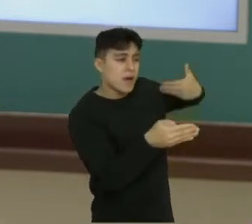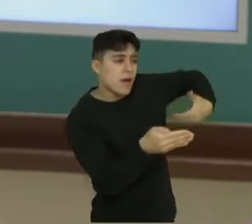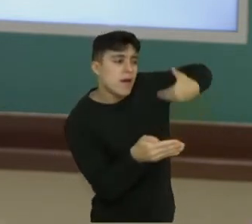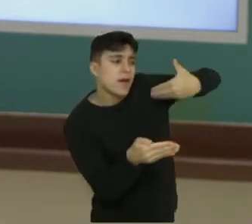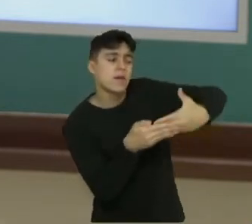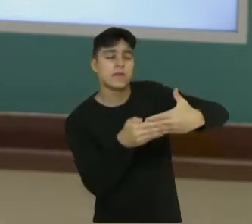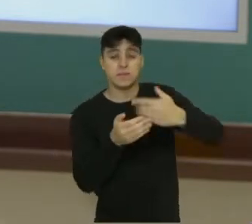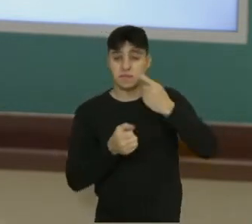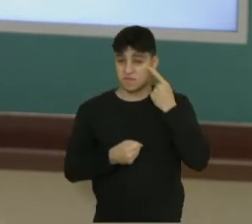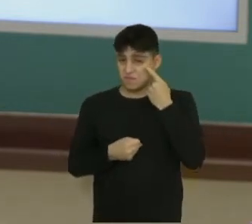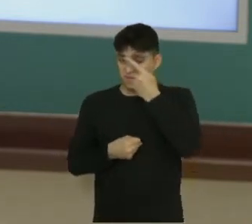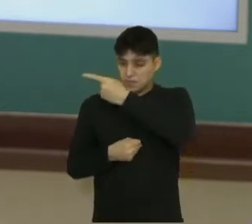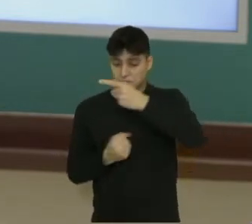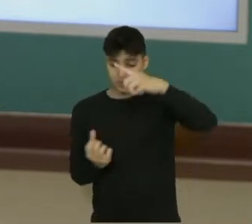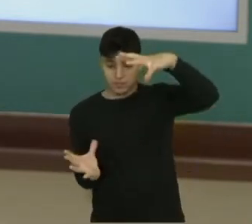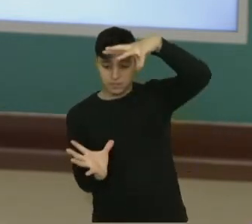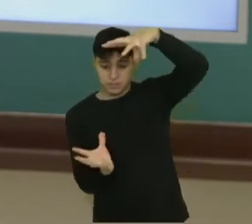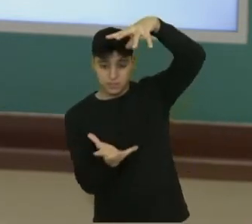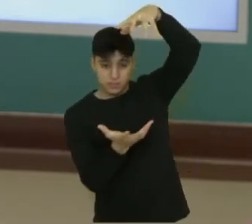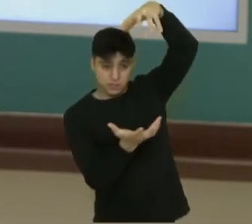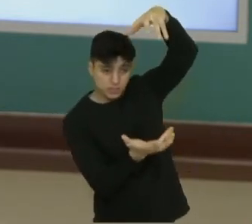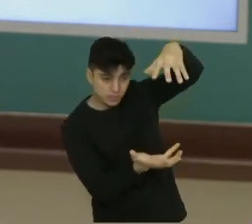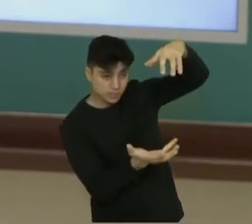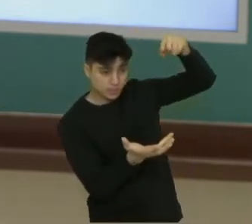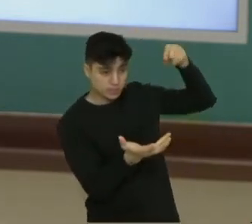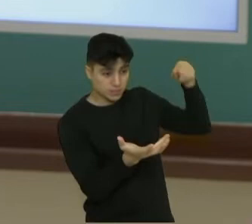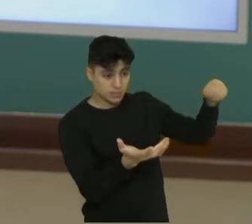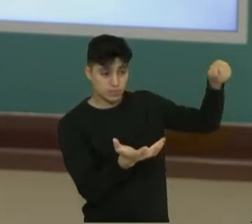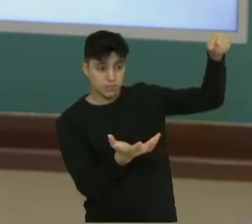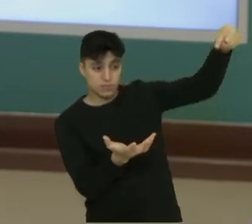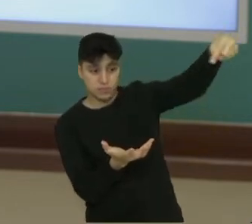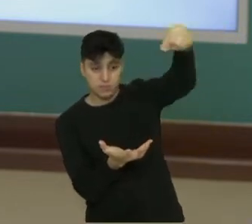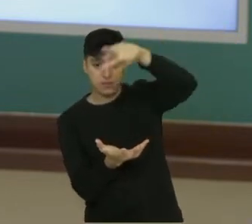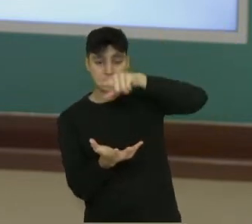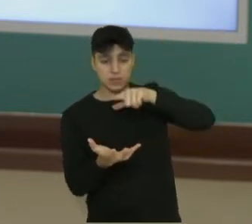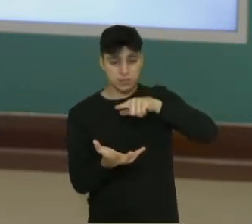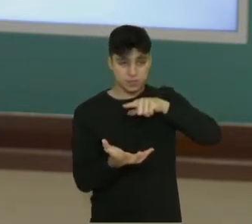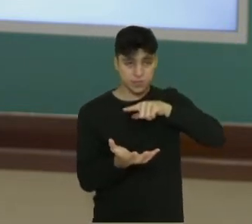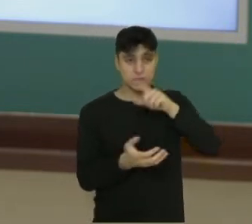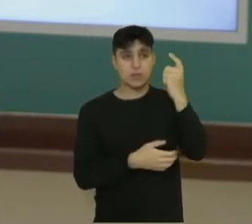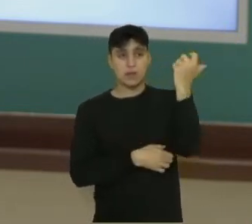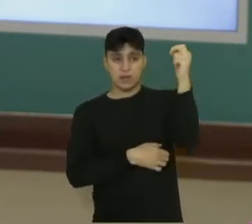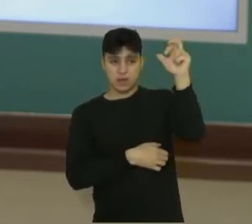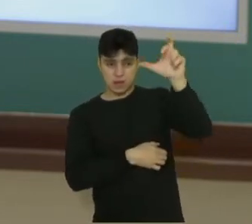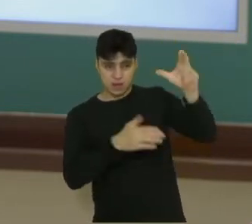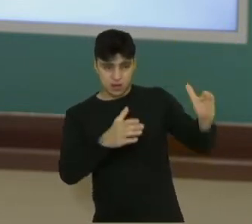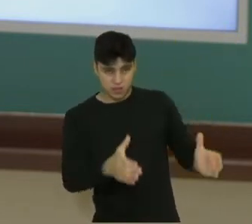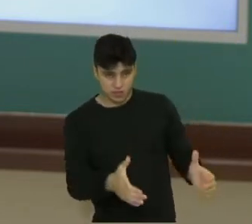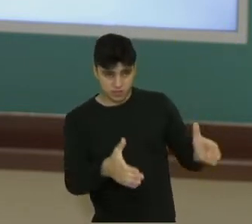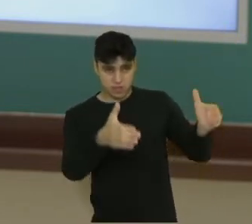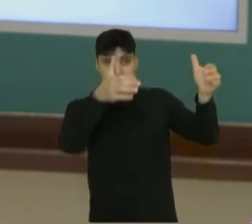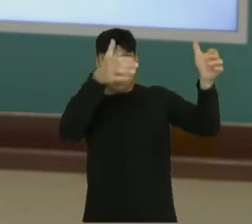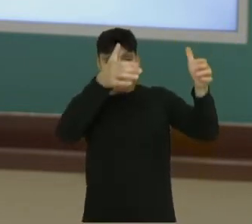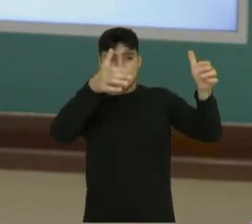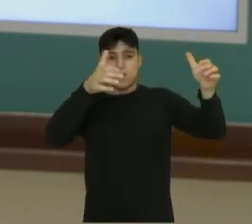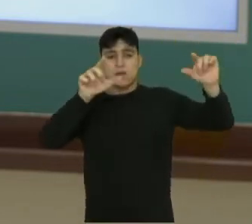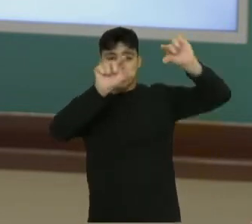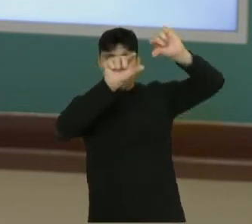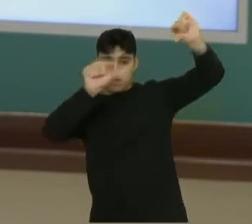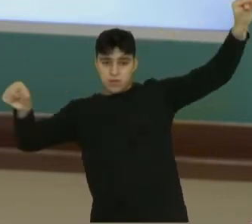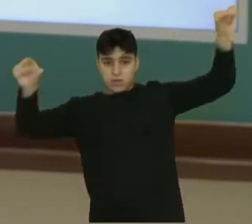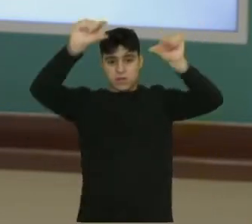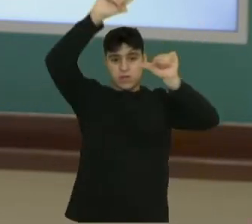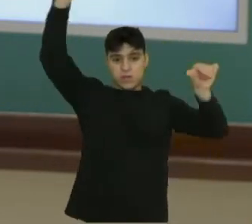vejam, em muitas regiões do mundo, os moinhos movidos pela energia do ar e pela água foram utilizados durante séculos